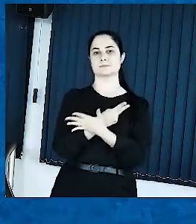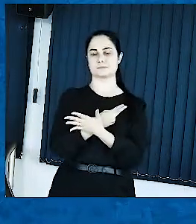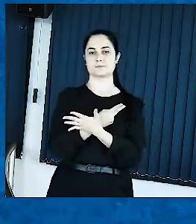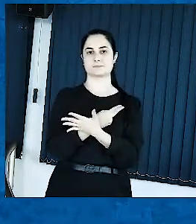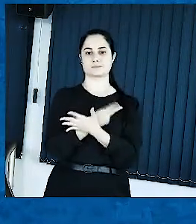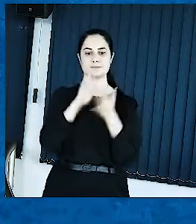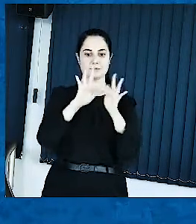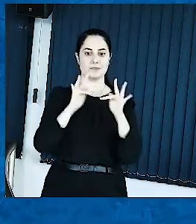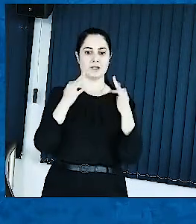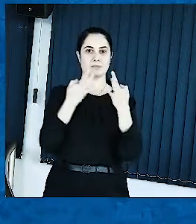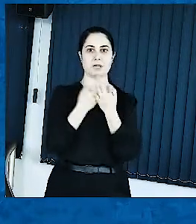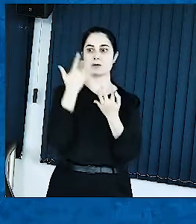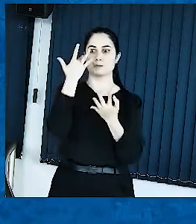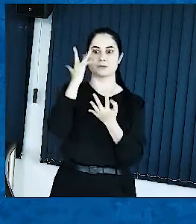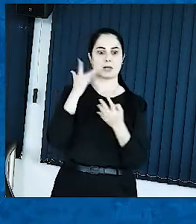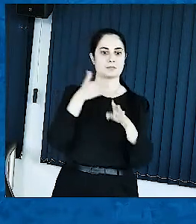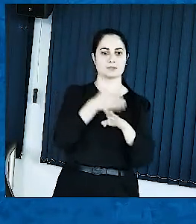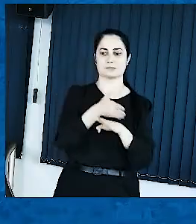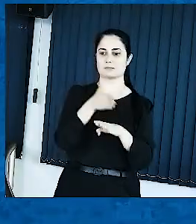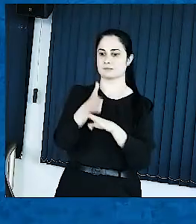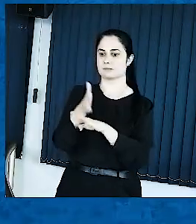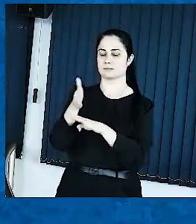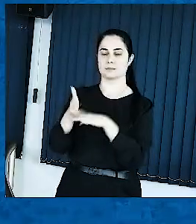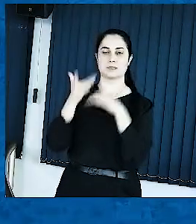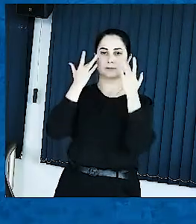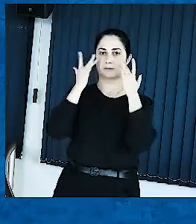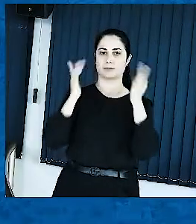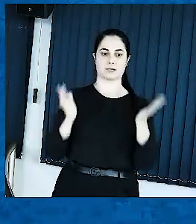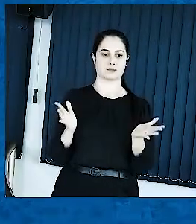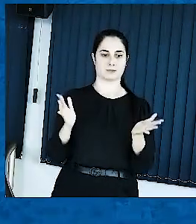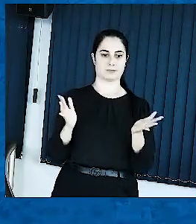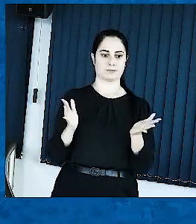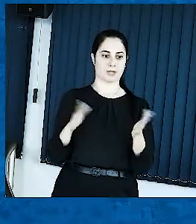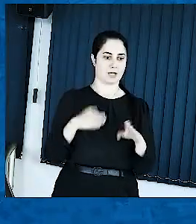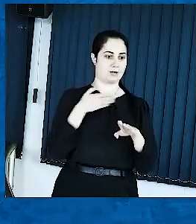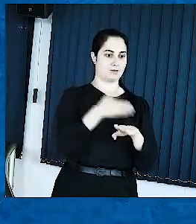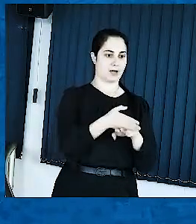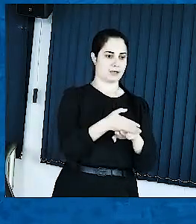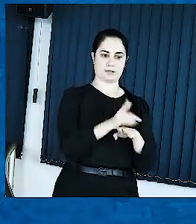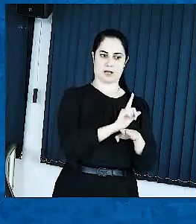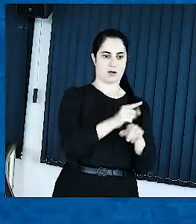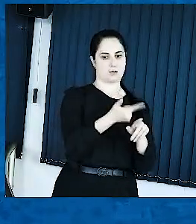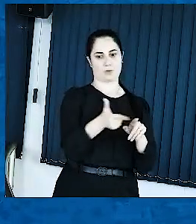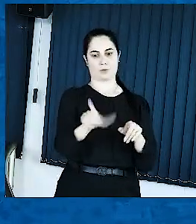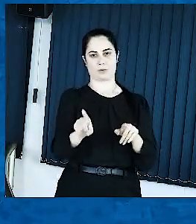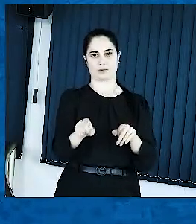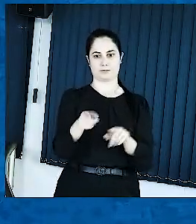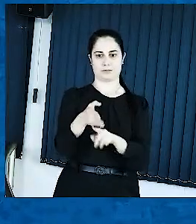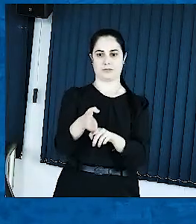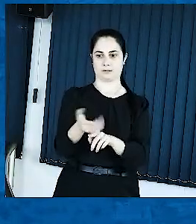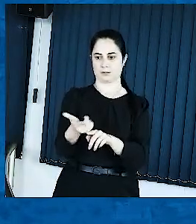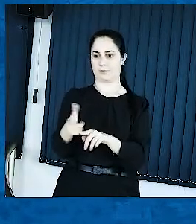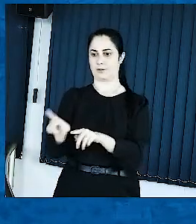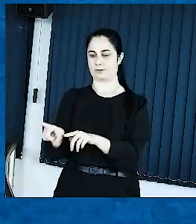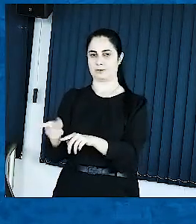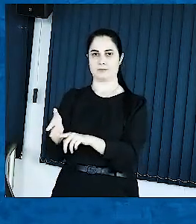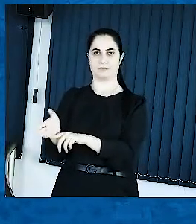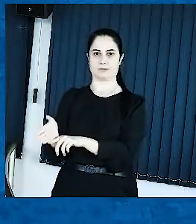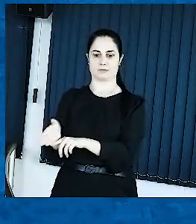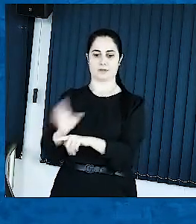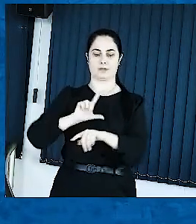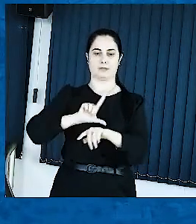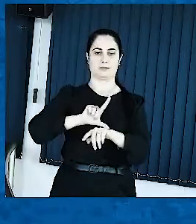A família não sabe por onde começar. Cada serviço aponta para outro. E o tempo